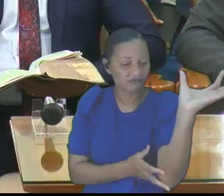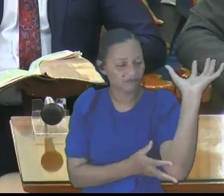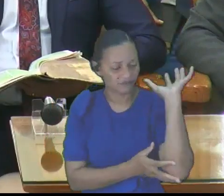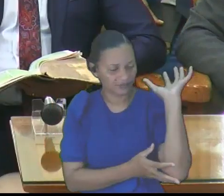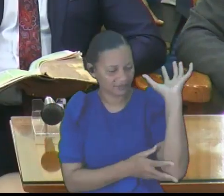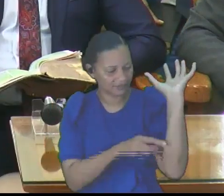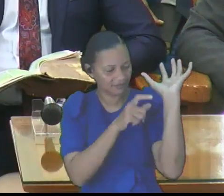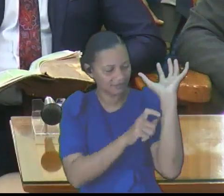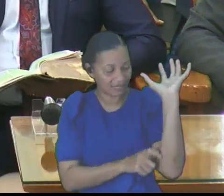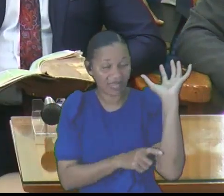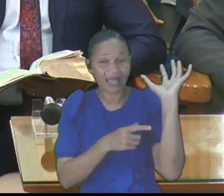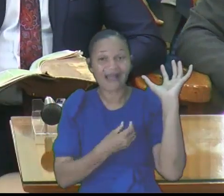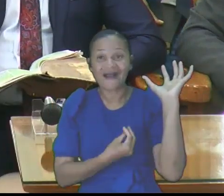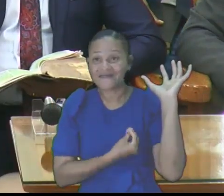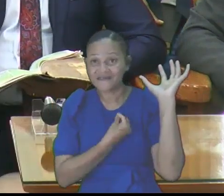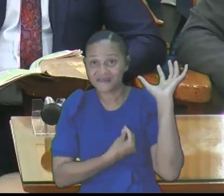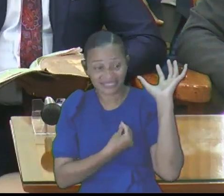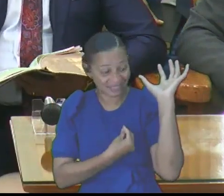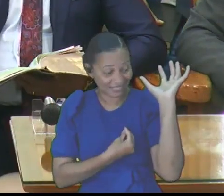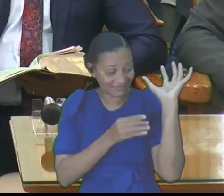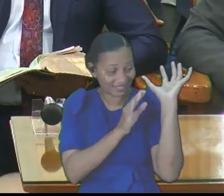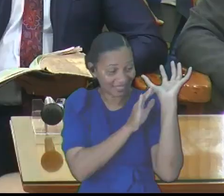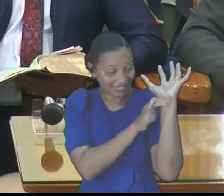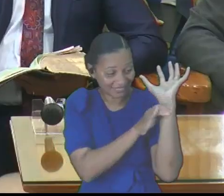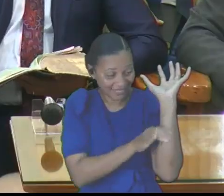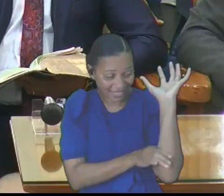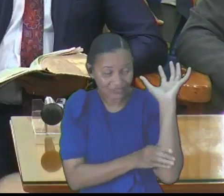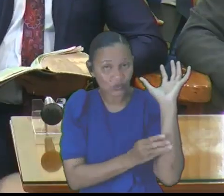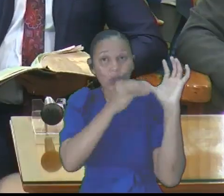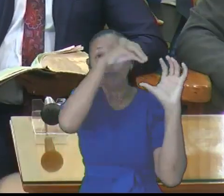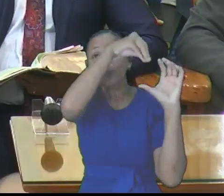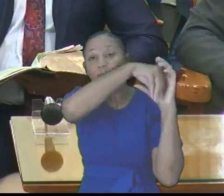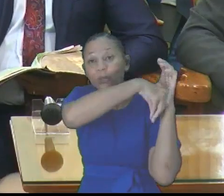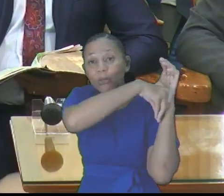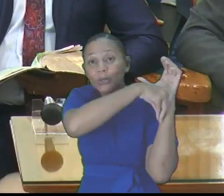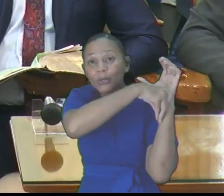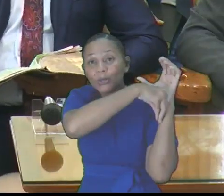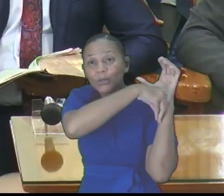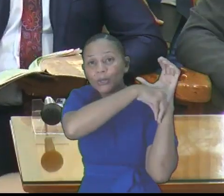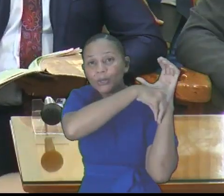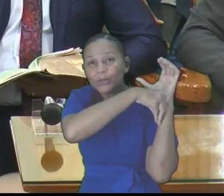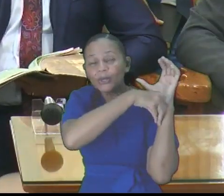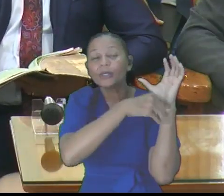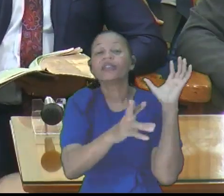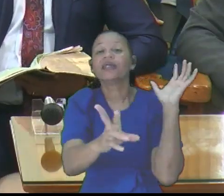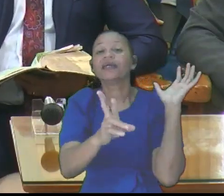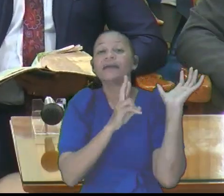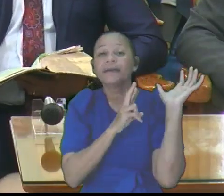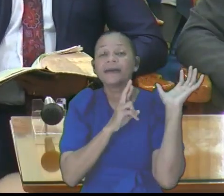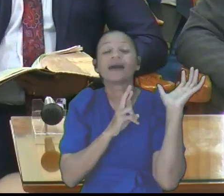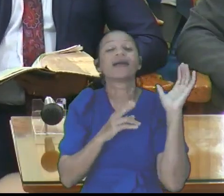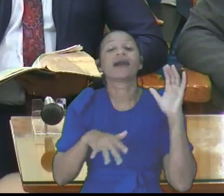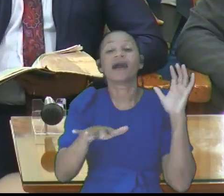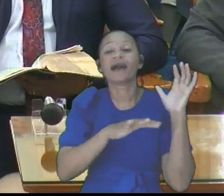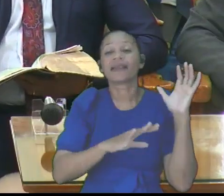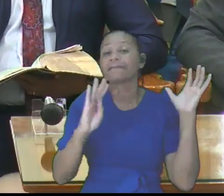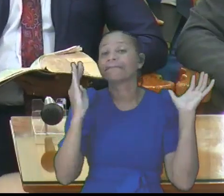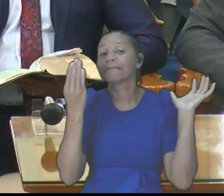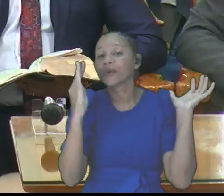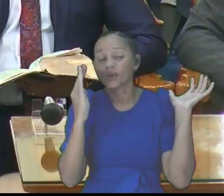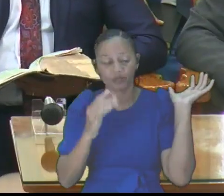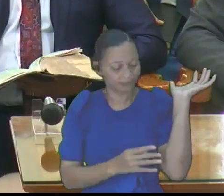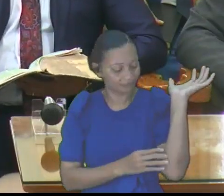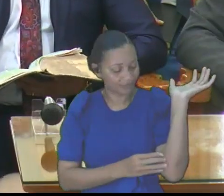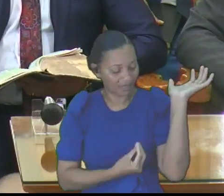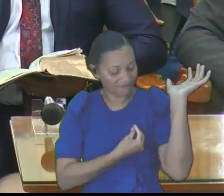casca ou a vida da árvore está no miolo? Vamos ver, cadê os botânicos aqui? A